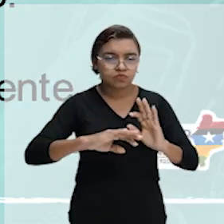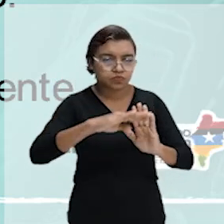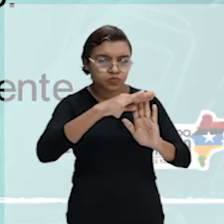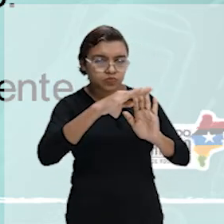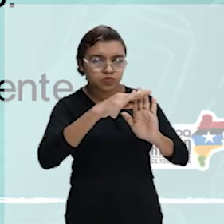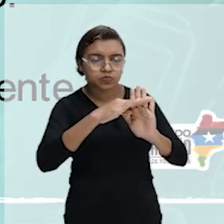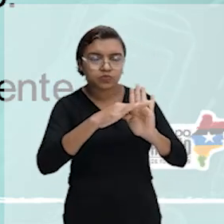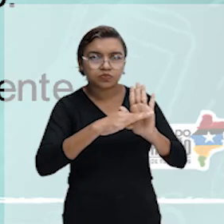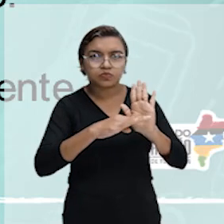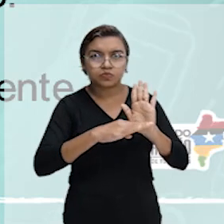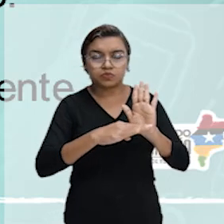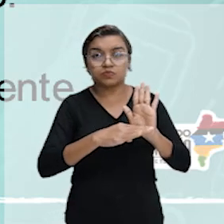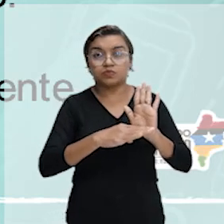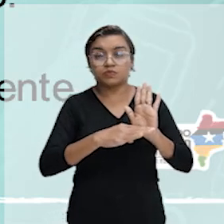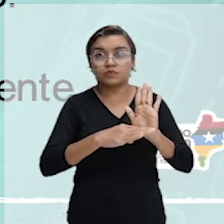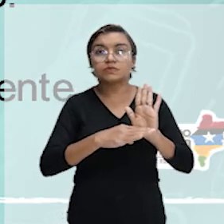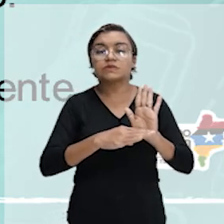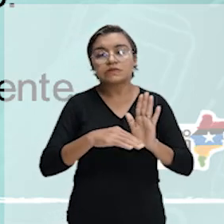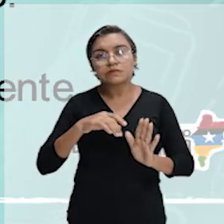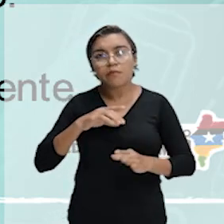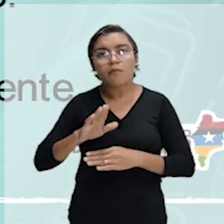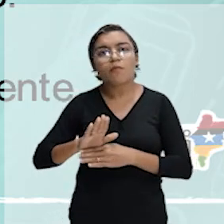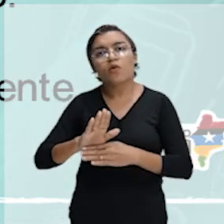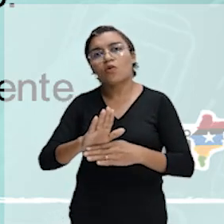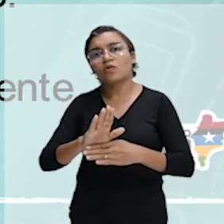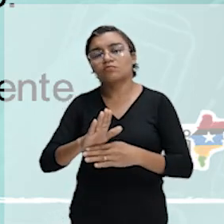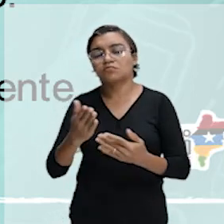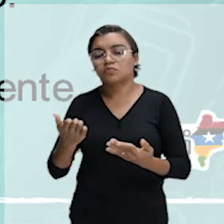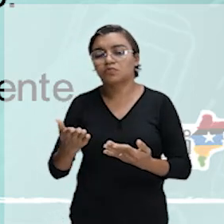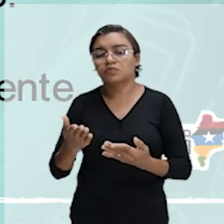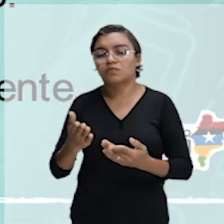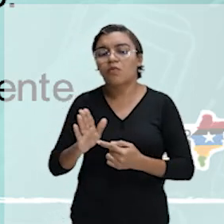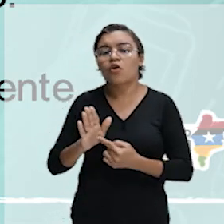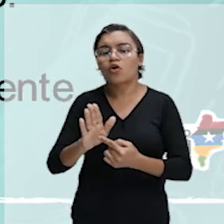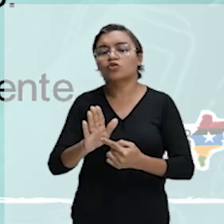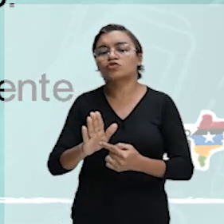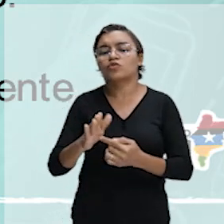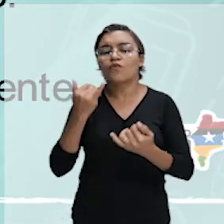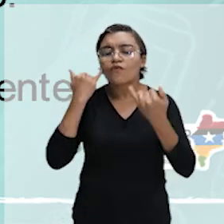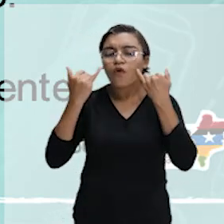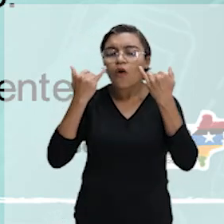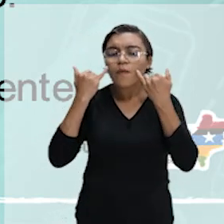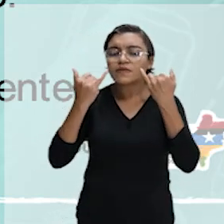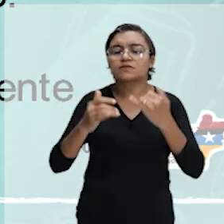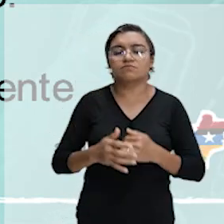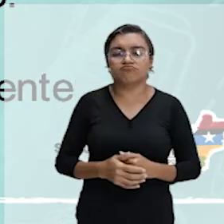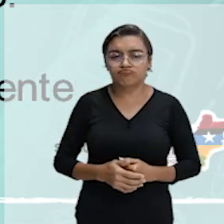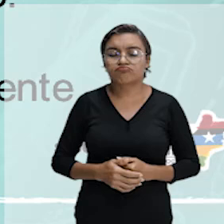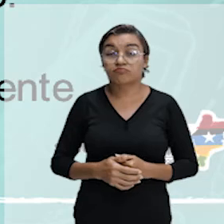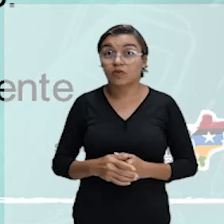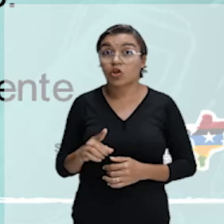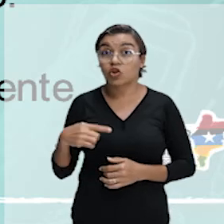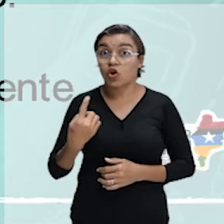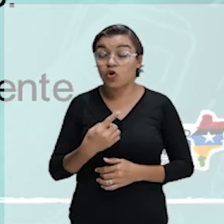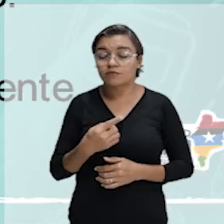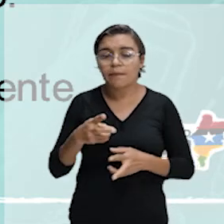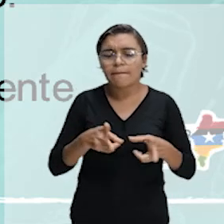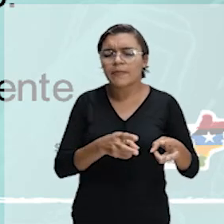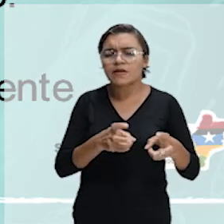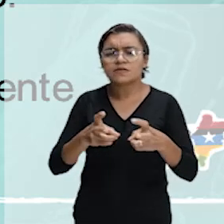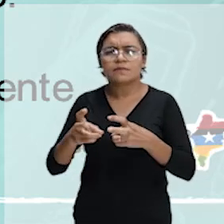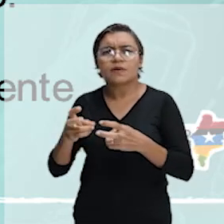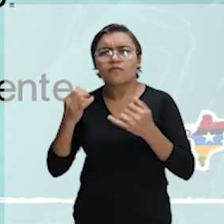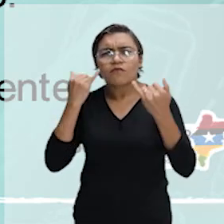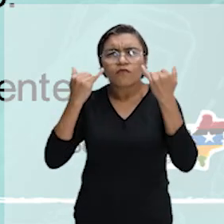arquitetado, a arquitetura dele está trazendo para a gente algumas informações. Quando nós pegamos essas informações, nós entendemos como